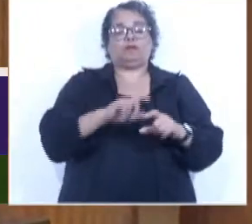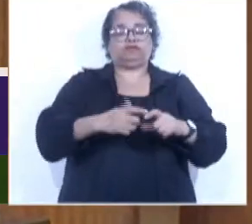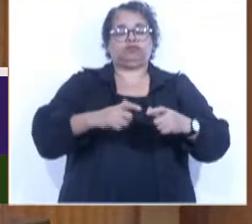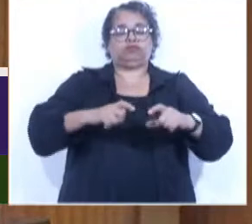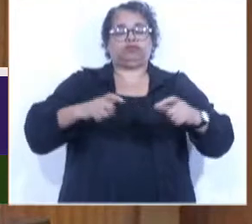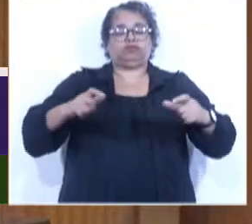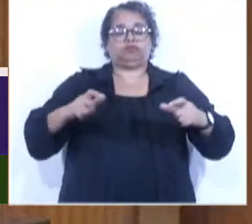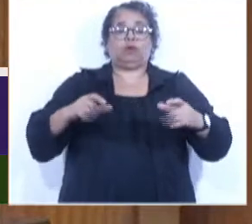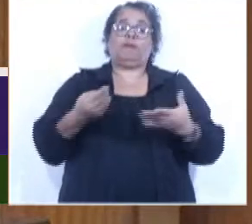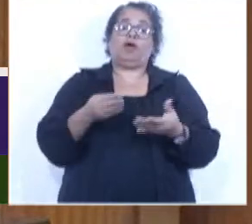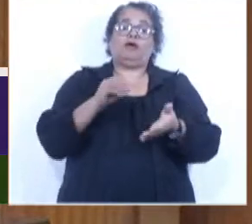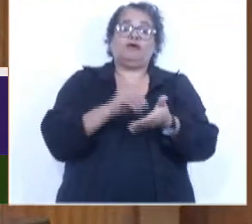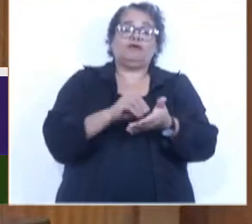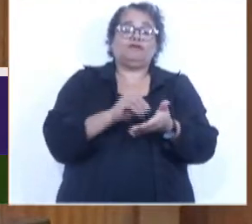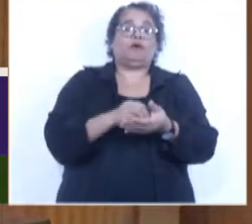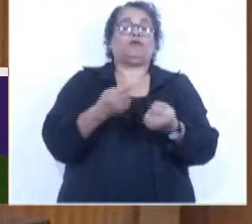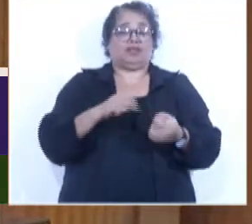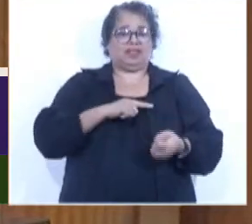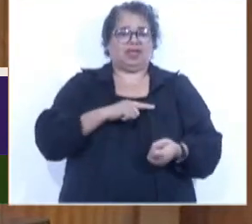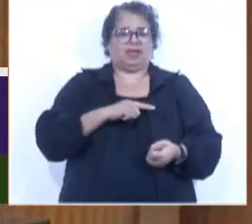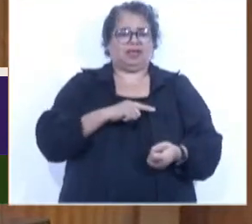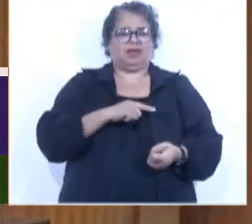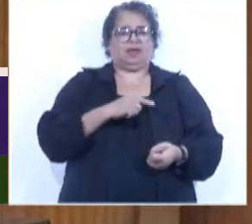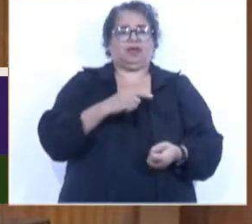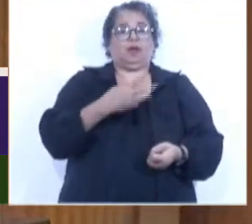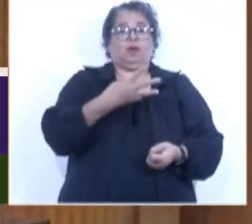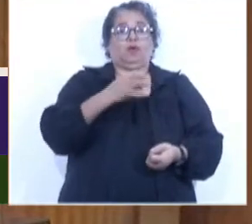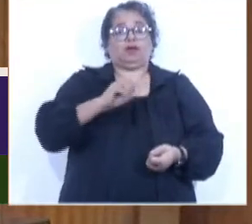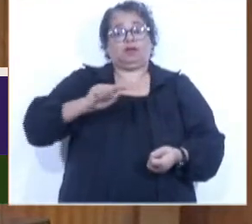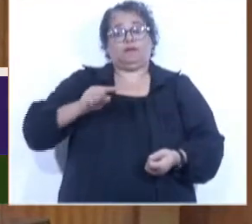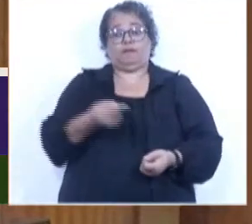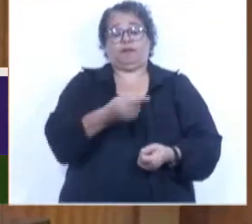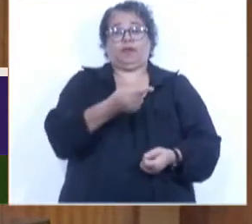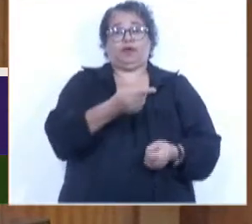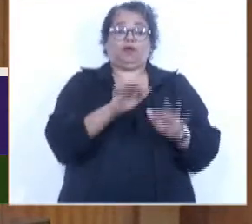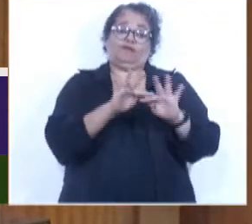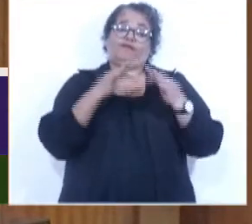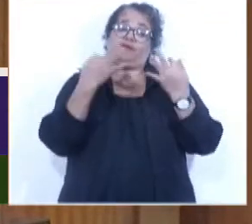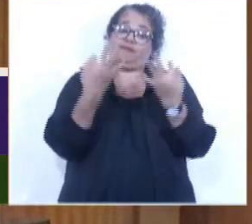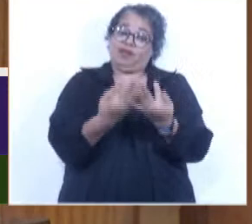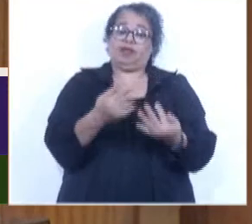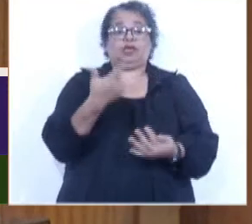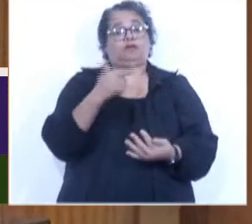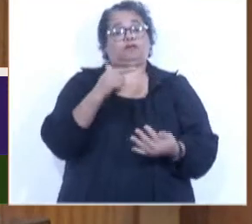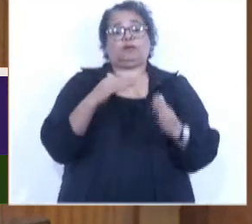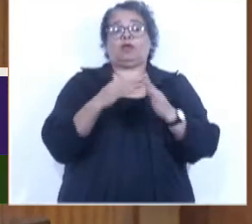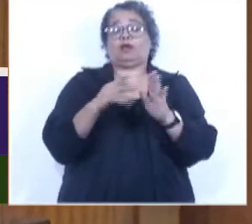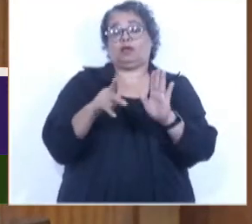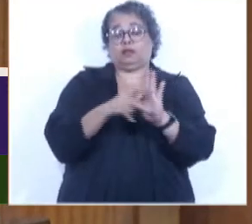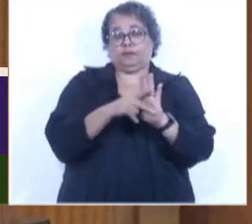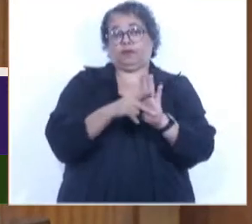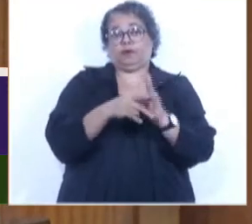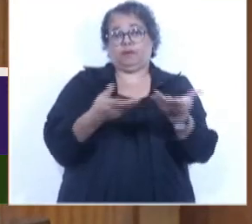mil famílias precisando de habitação e eu sei que não vai vir o suficiente então quer saber dos programas que o município